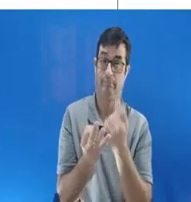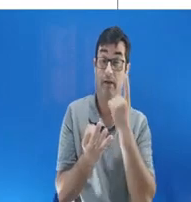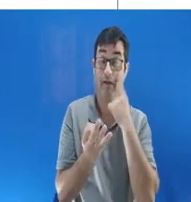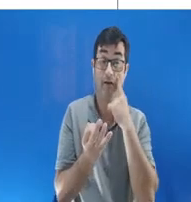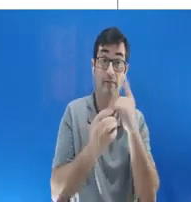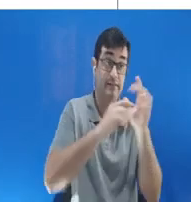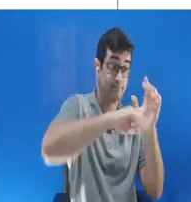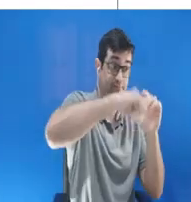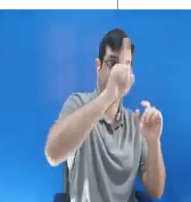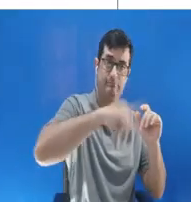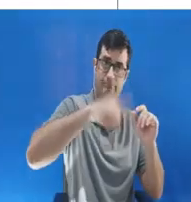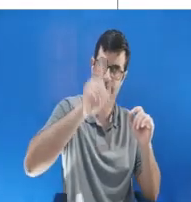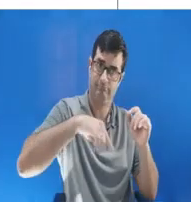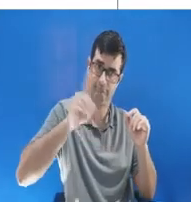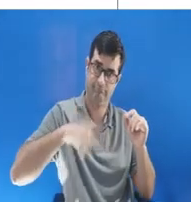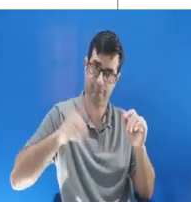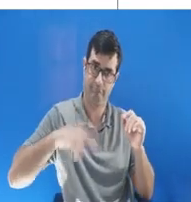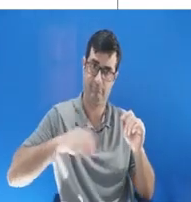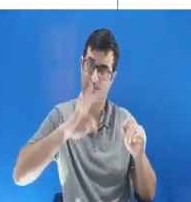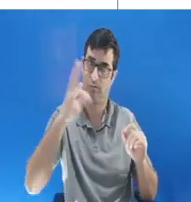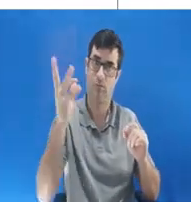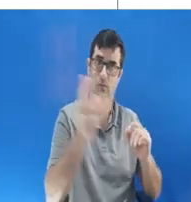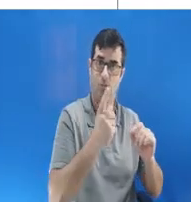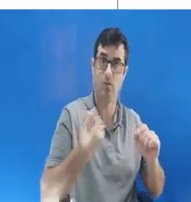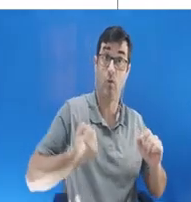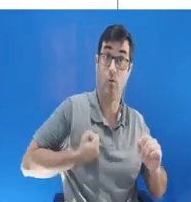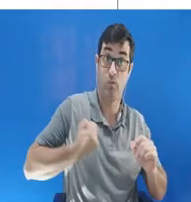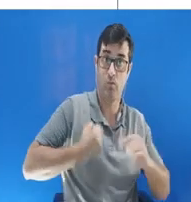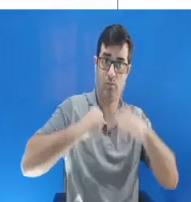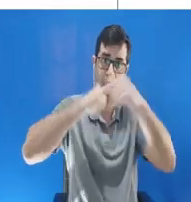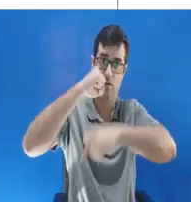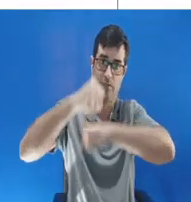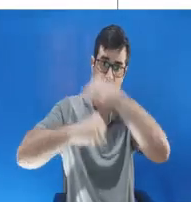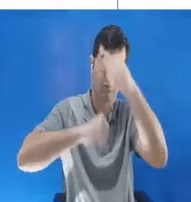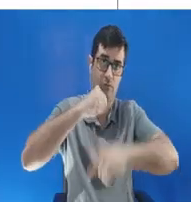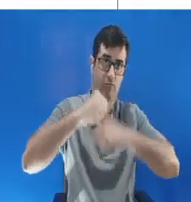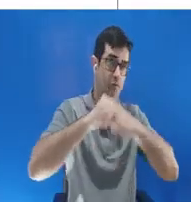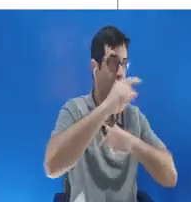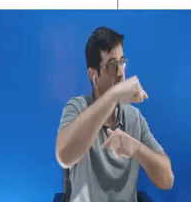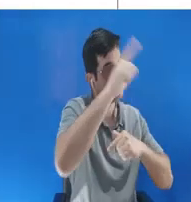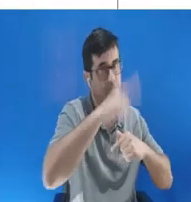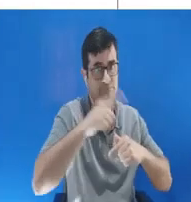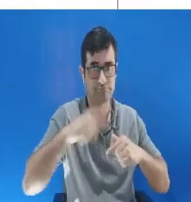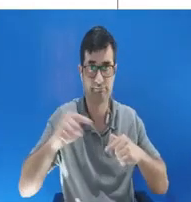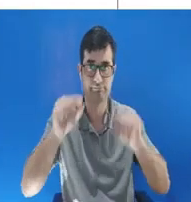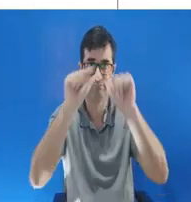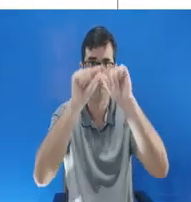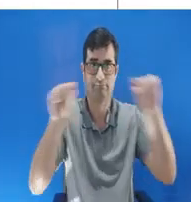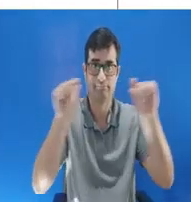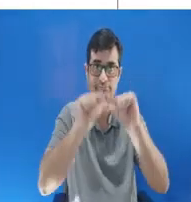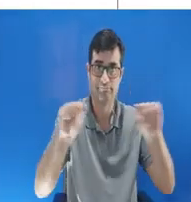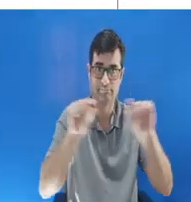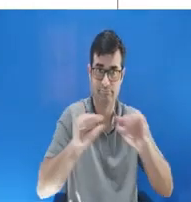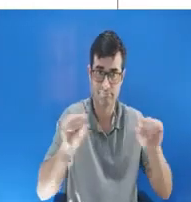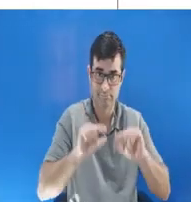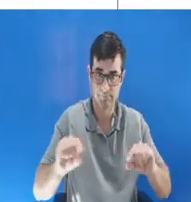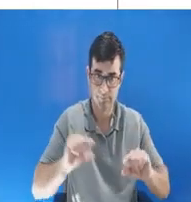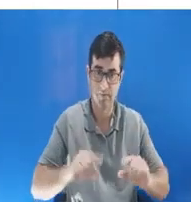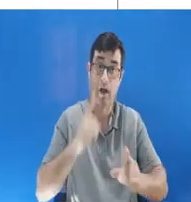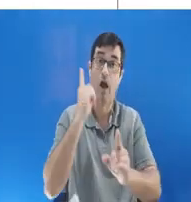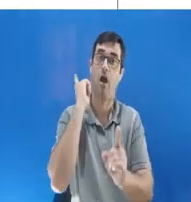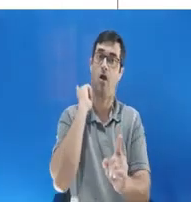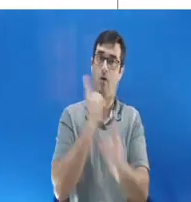a distribuição deles, né, pegando o número atômico e fazer a distribuição, eu vou ver que cada um deles vai ter